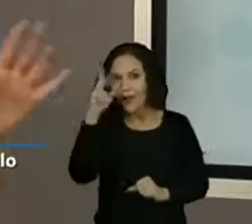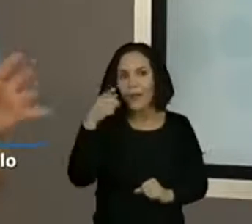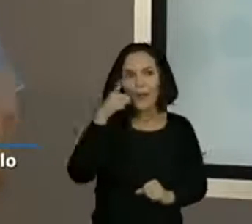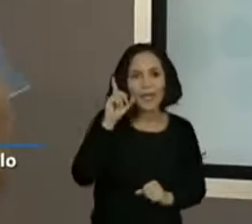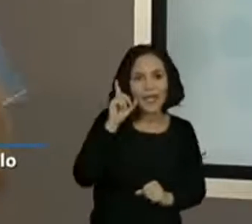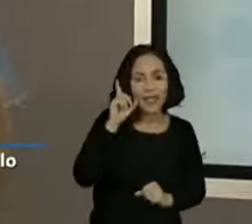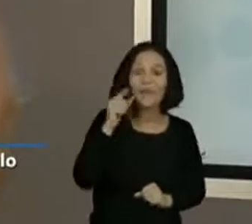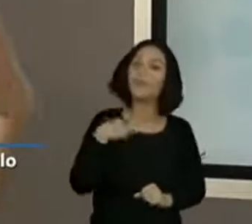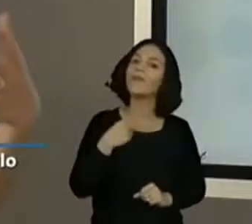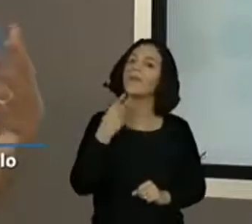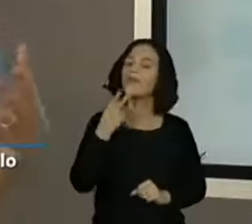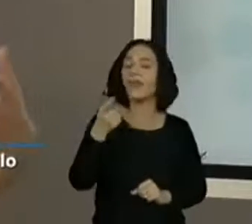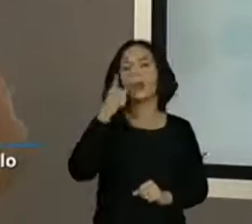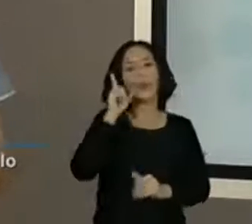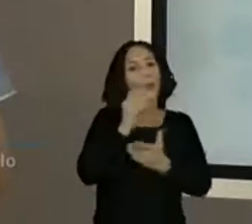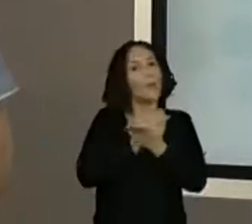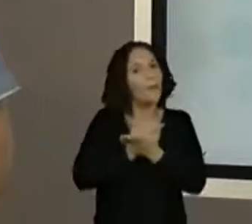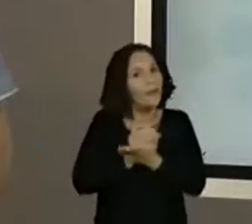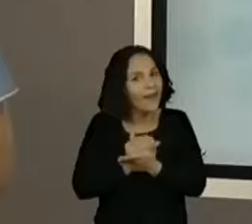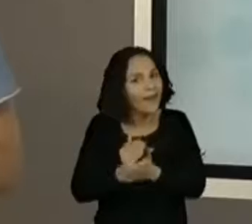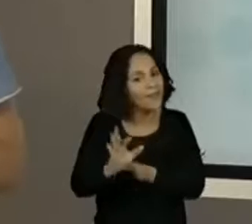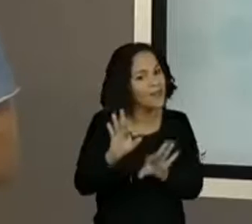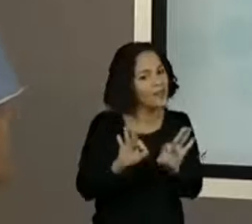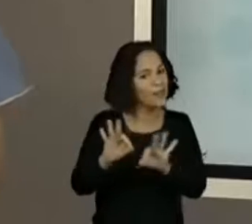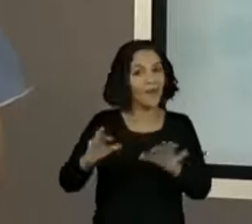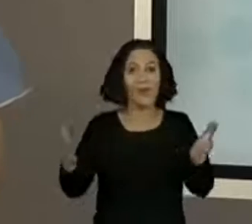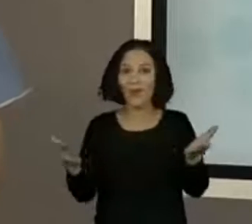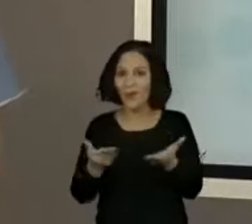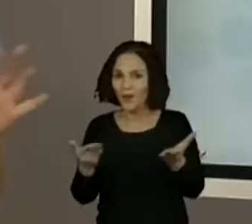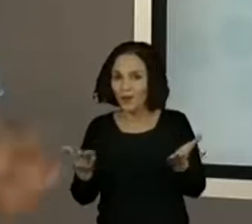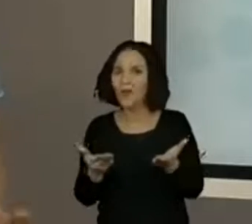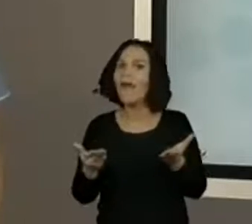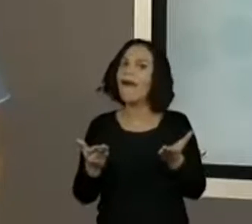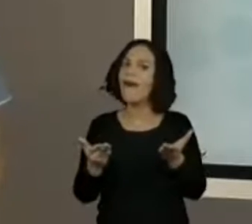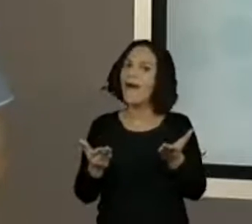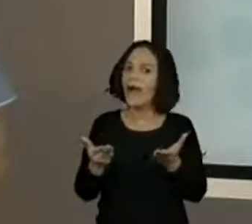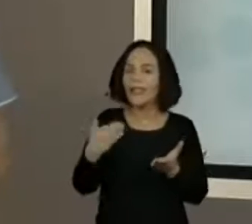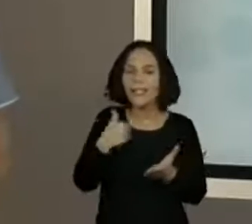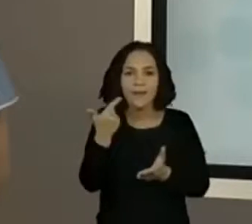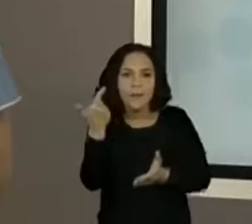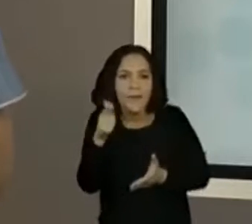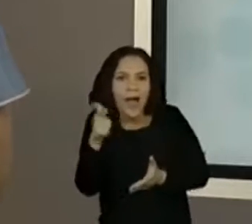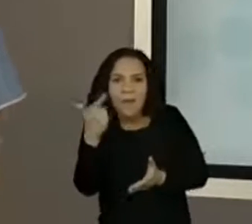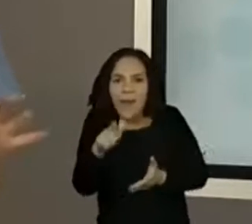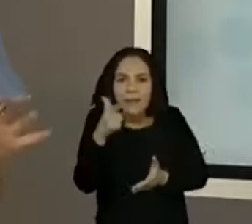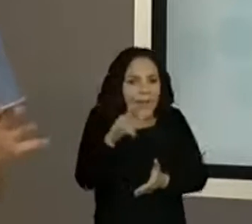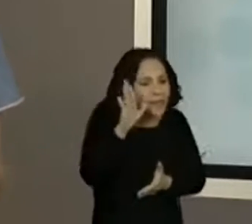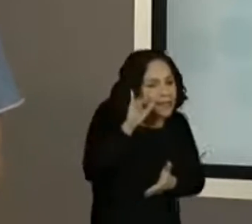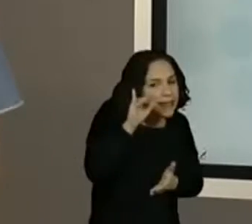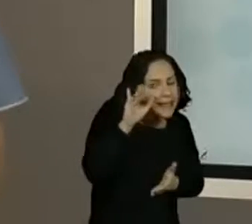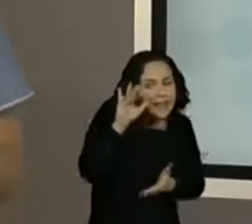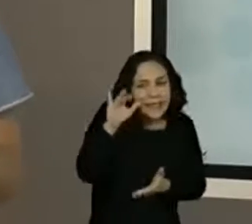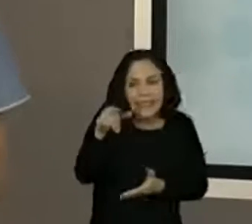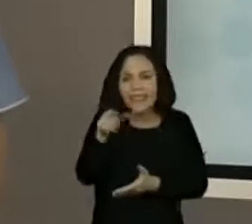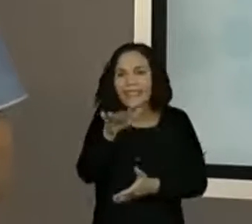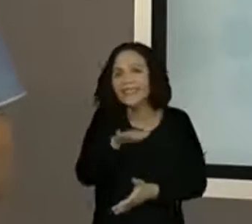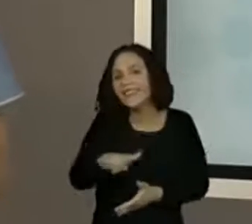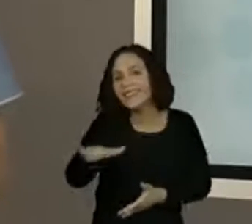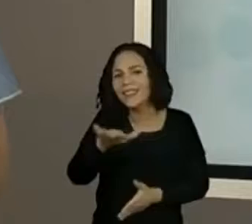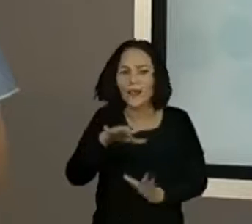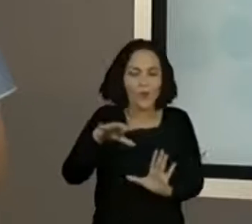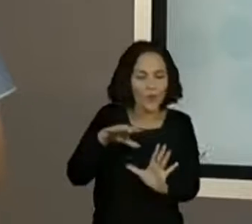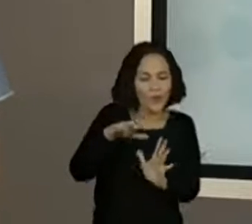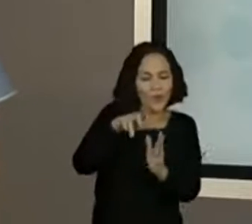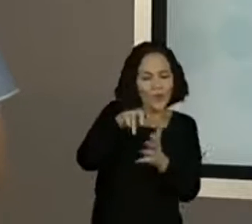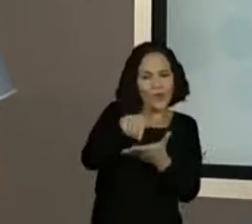Disse para vocês, ontem só foi uma preparação. Hoje a gente vai mergulhar mais nesse universo encantador das